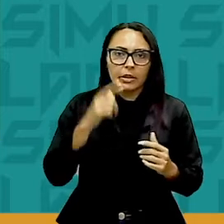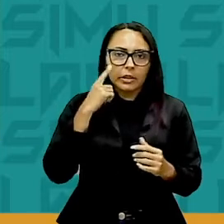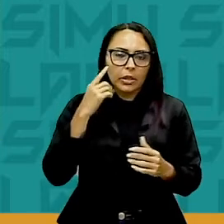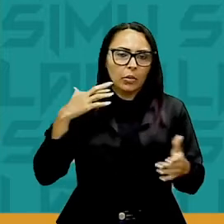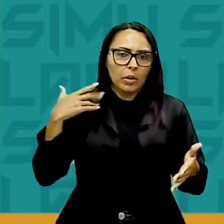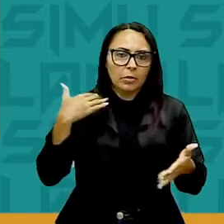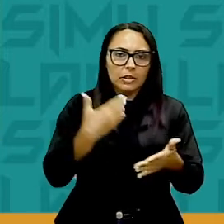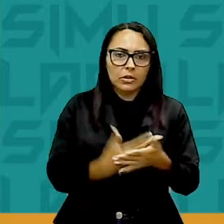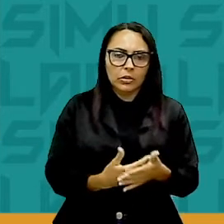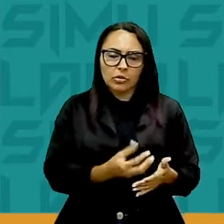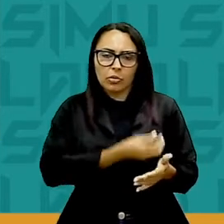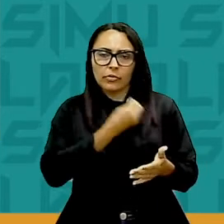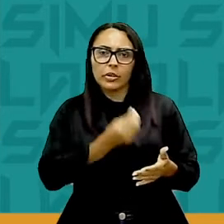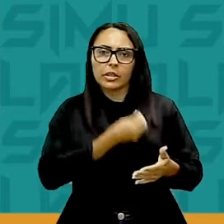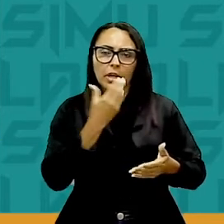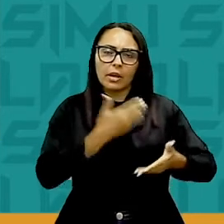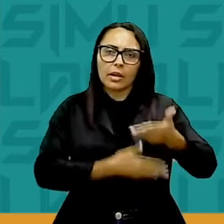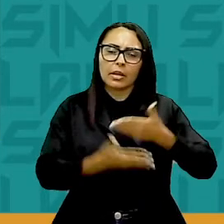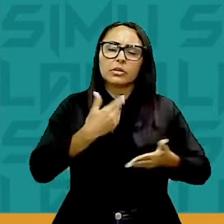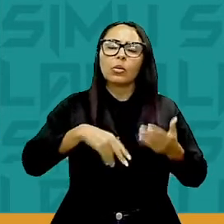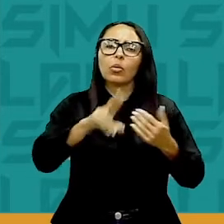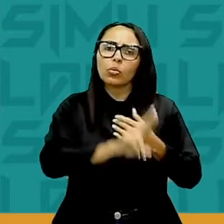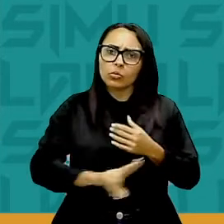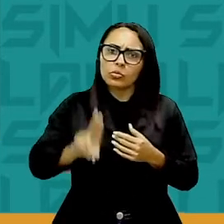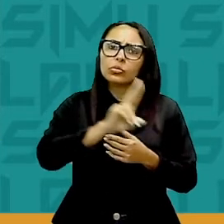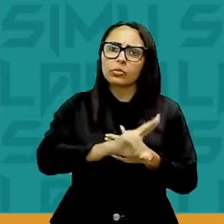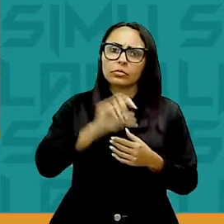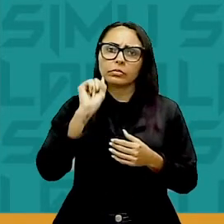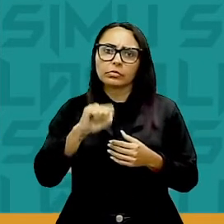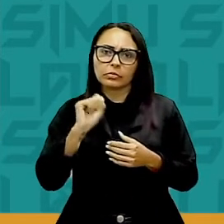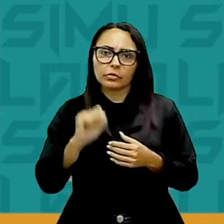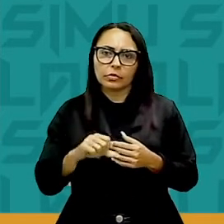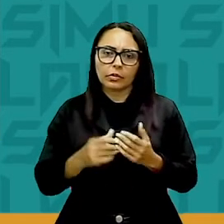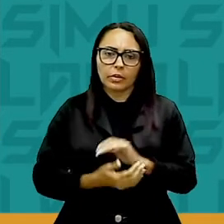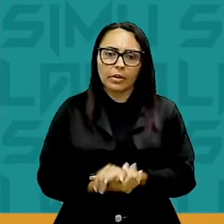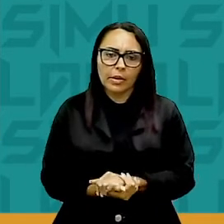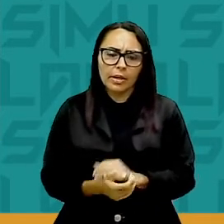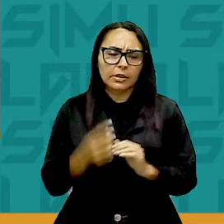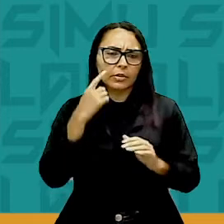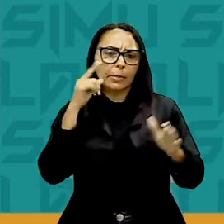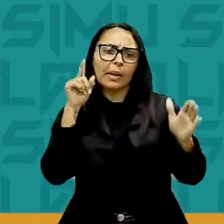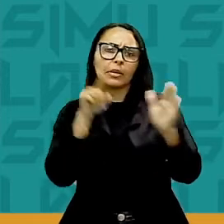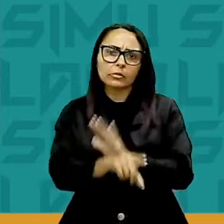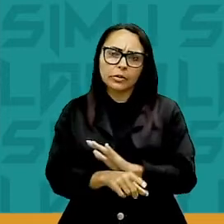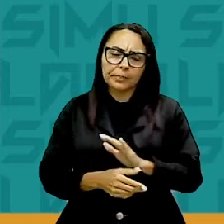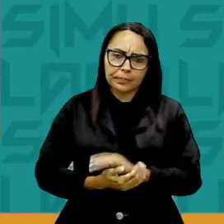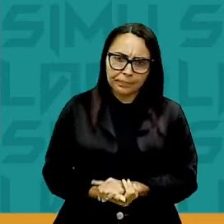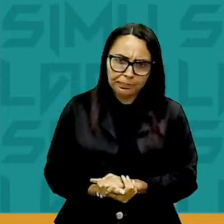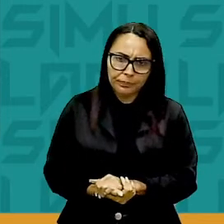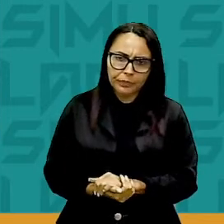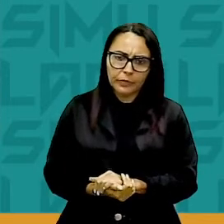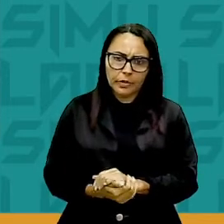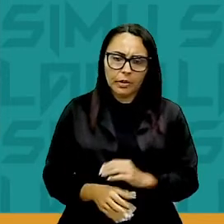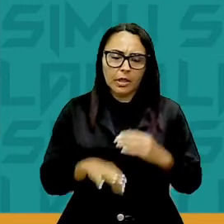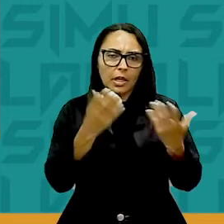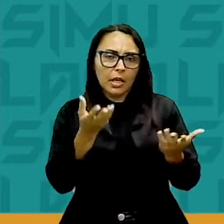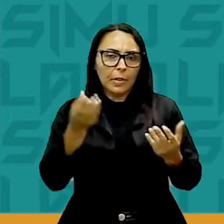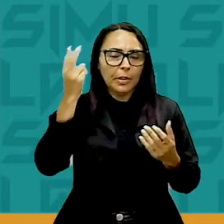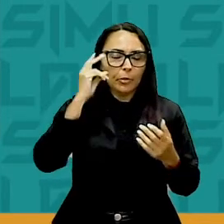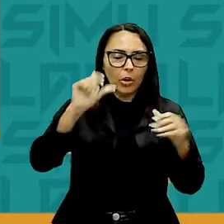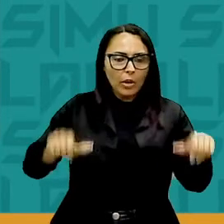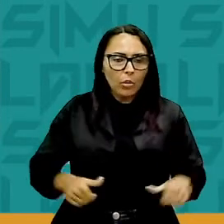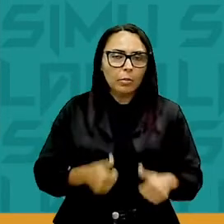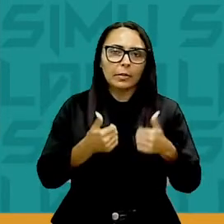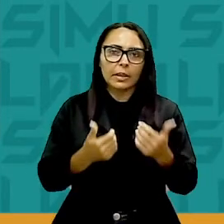episódio da sua vida em relação ao uso também do véu. Então ela pergunta, a pergunta é: a memória